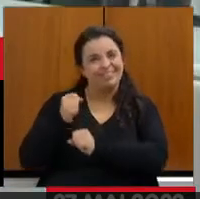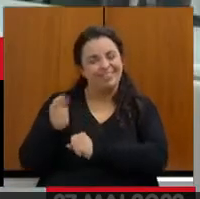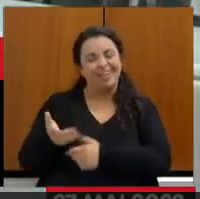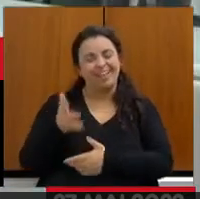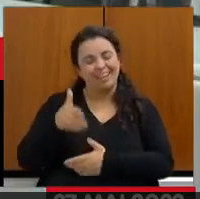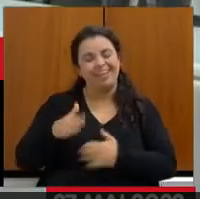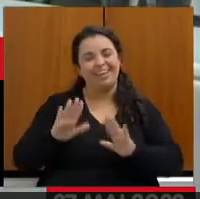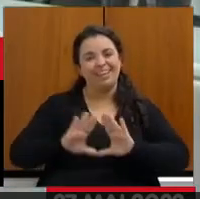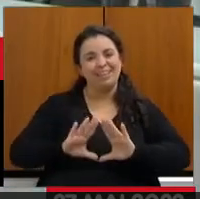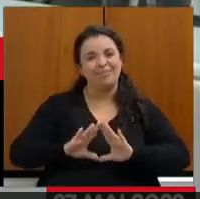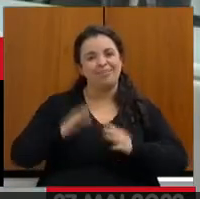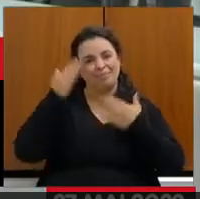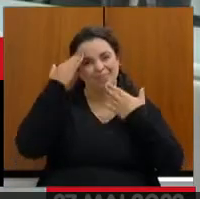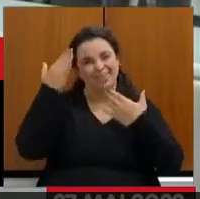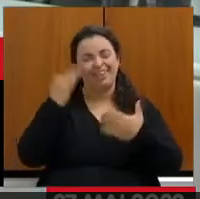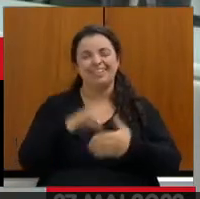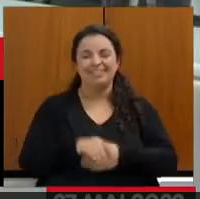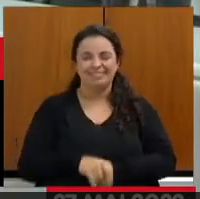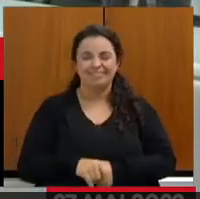obrigada